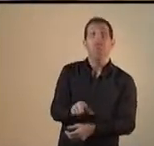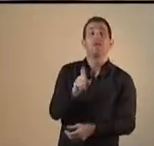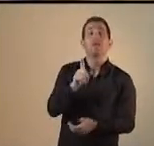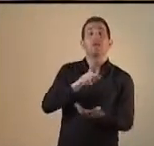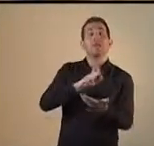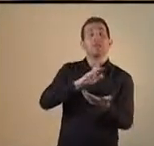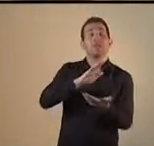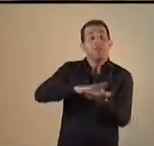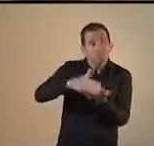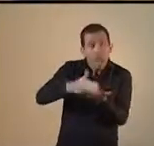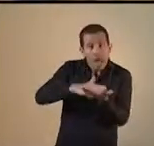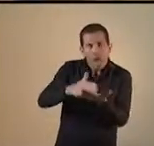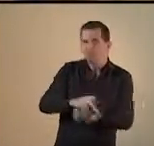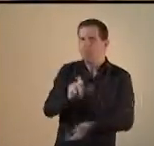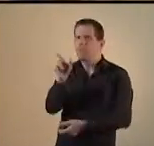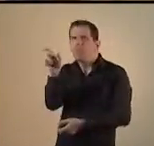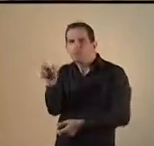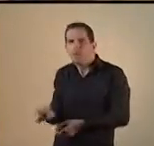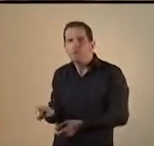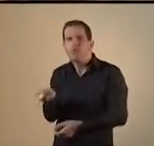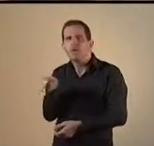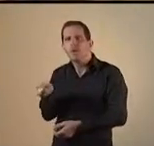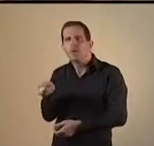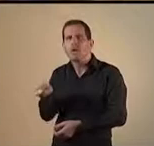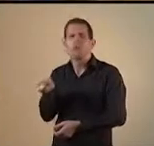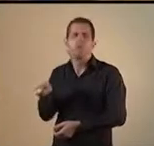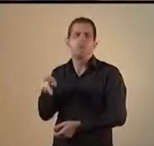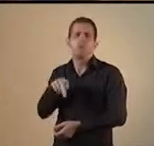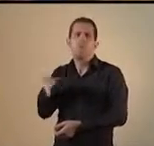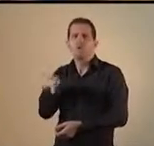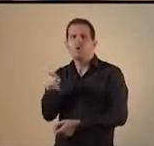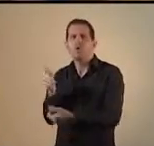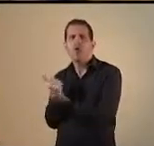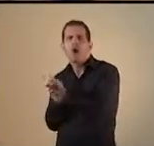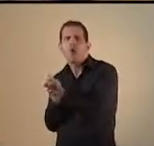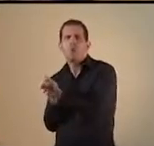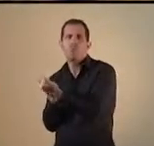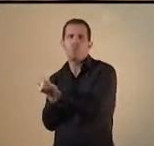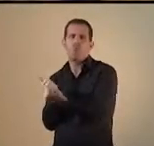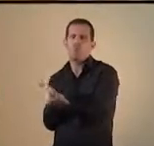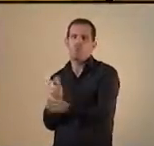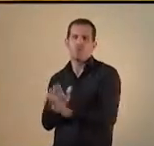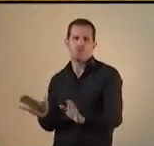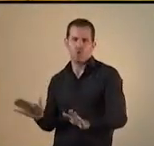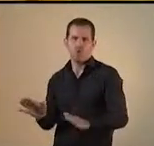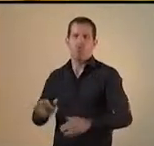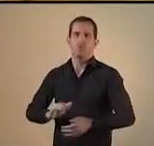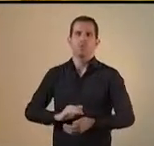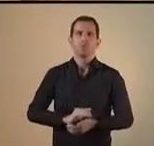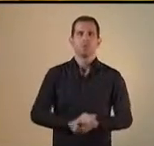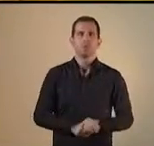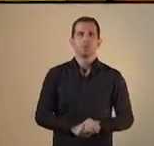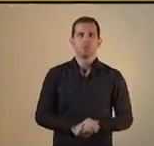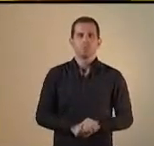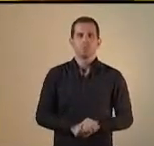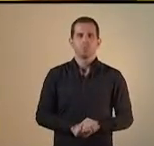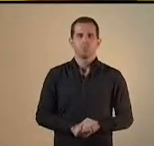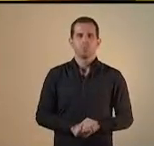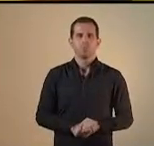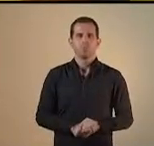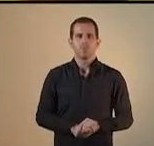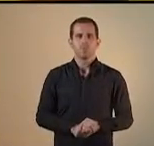intérprete e o professor, um possível professor que dá apoio, né, ao aluno.